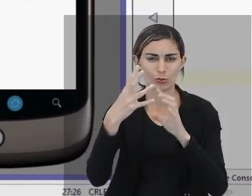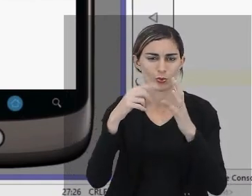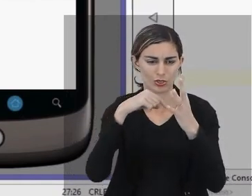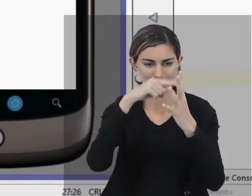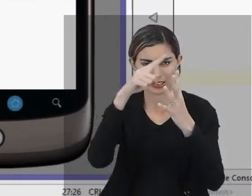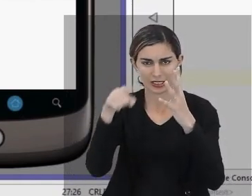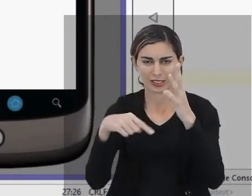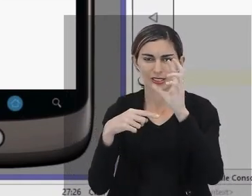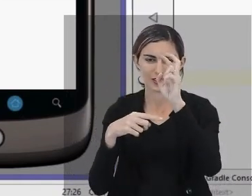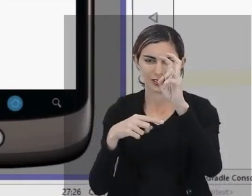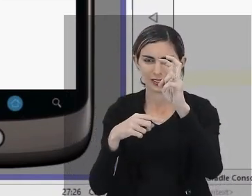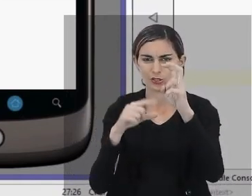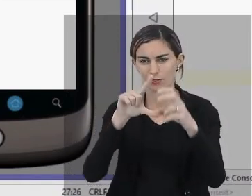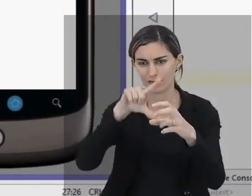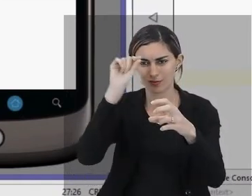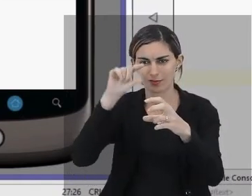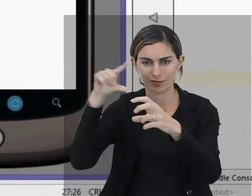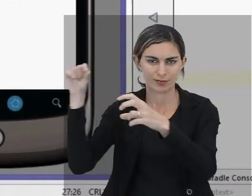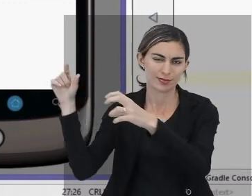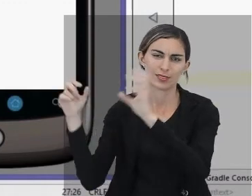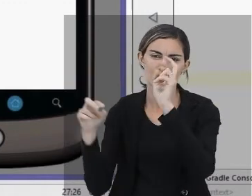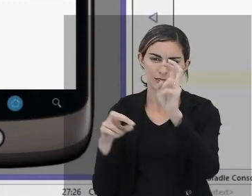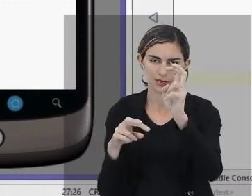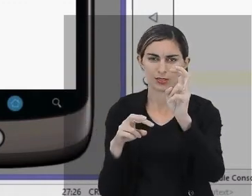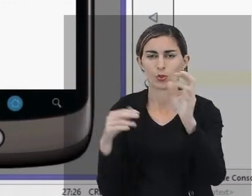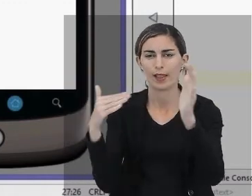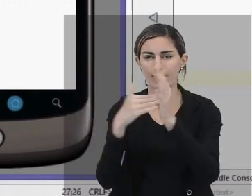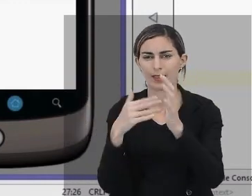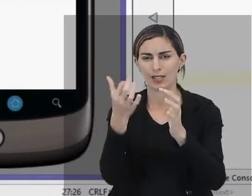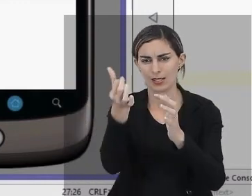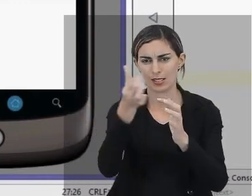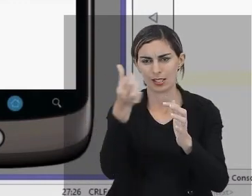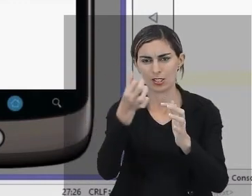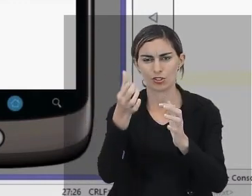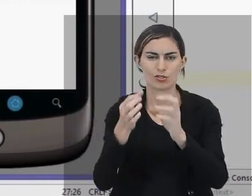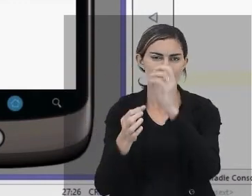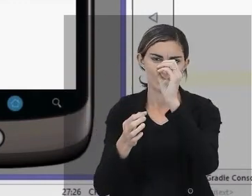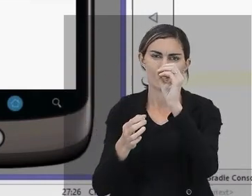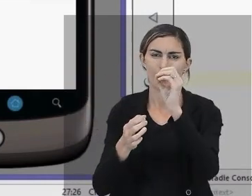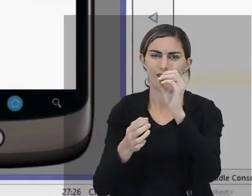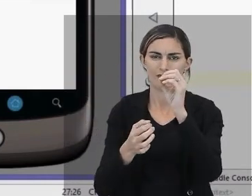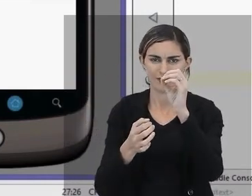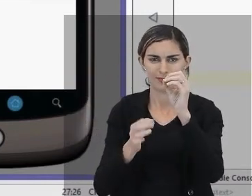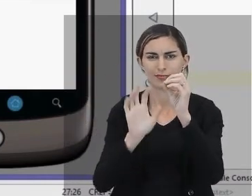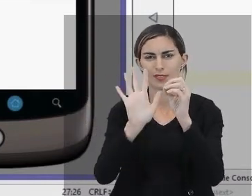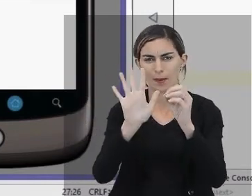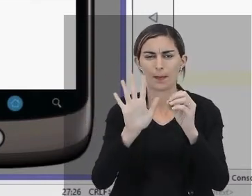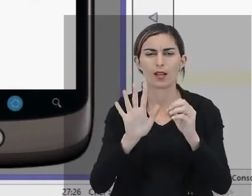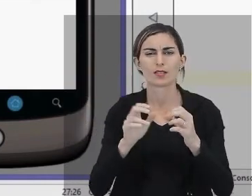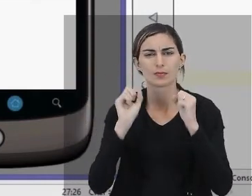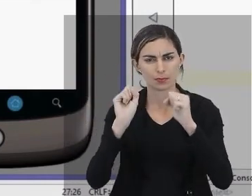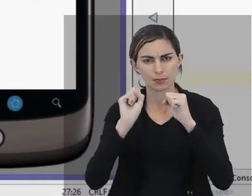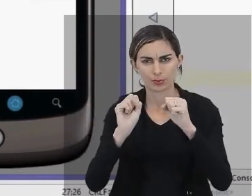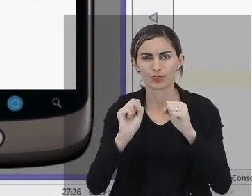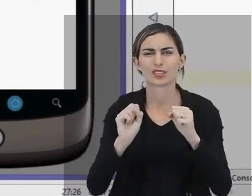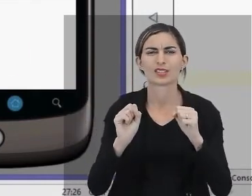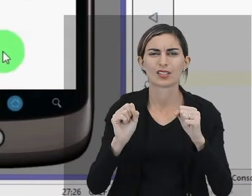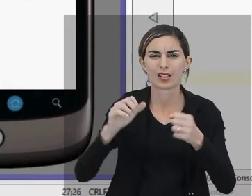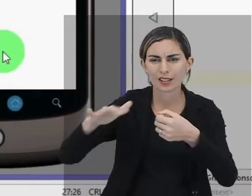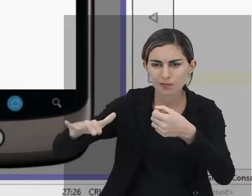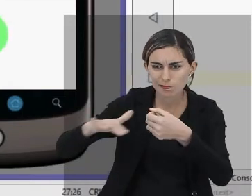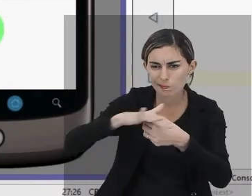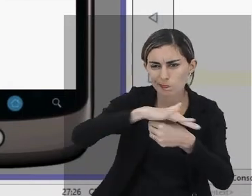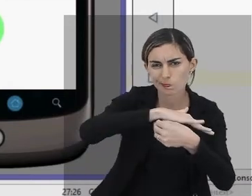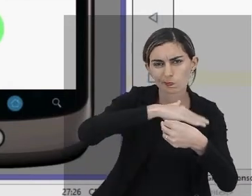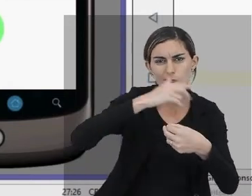botões, 5 vezes, até sair no sexto sorteio o 0. Mas ele poderia ter